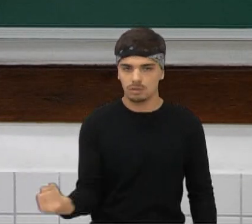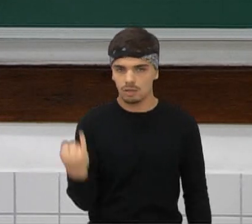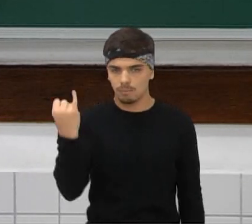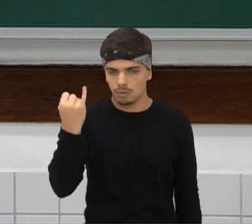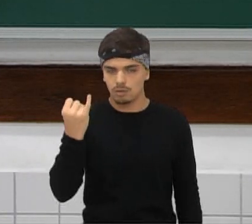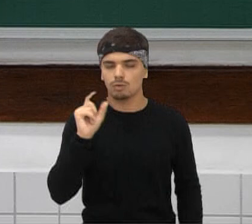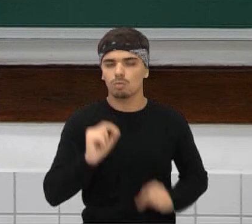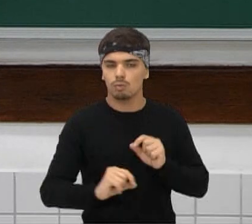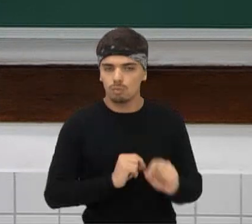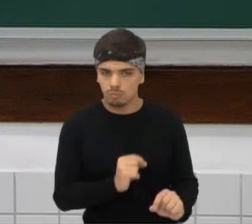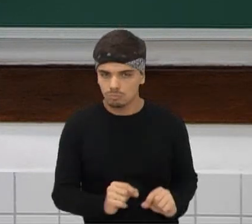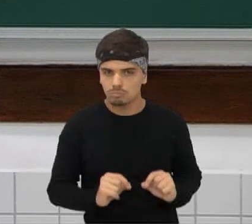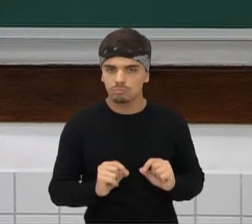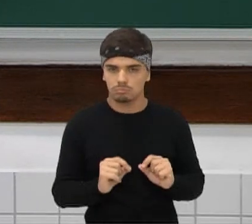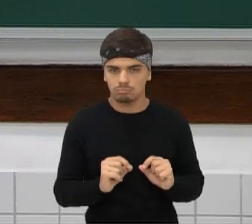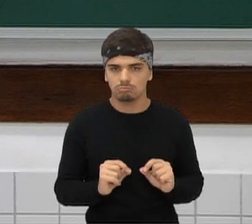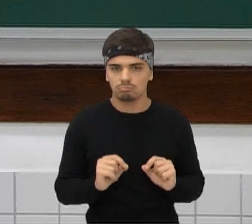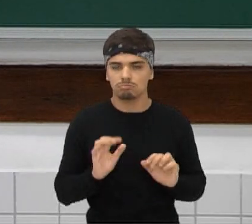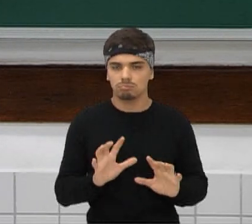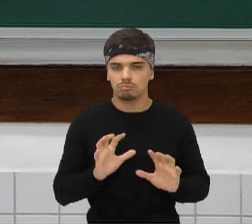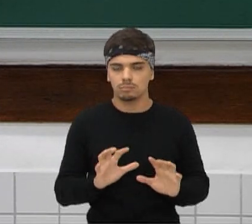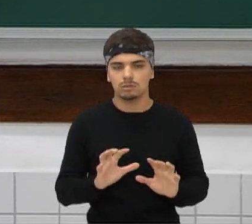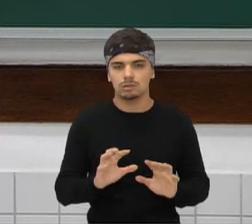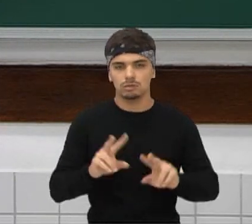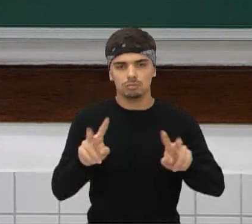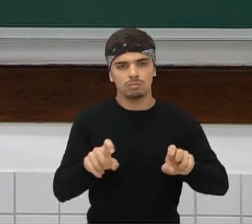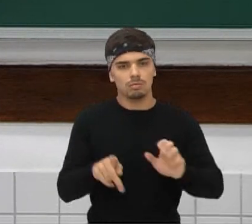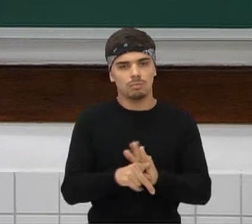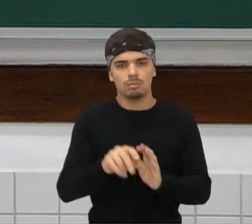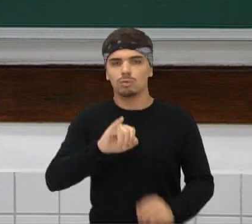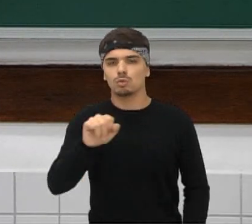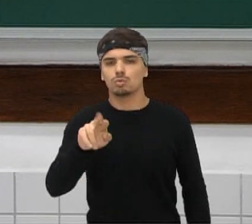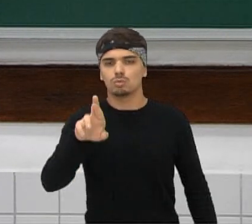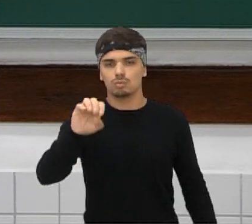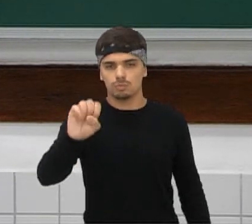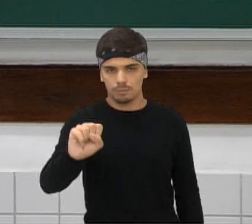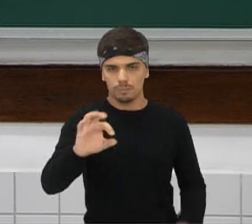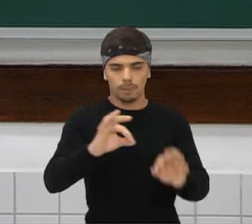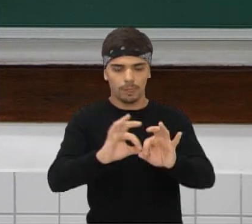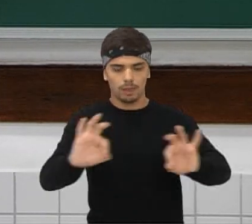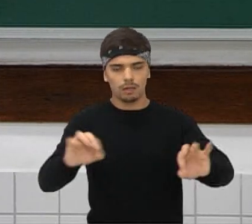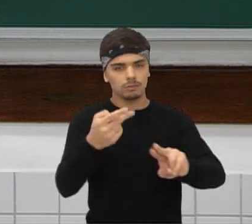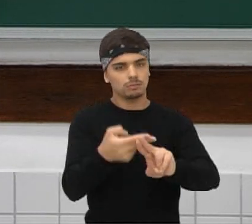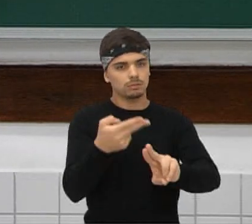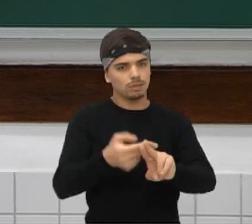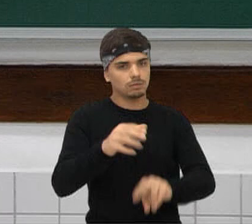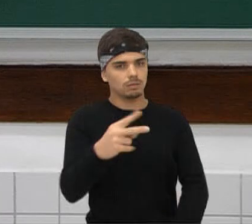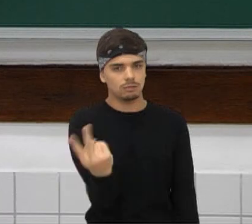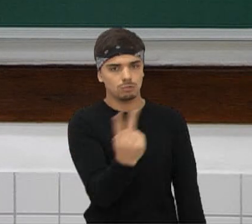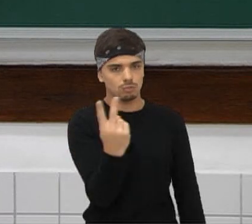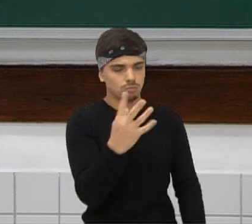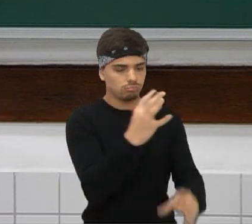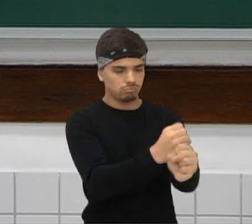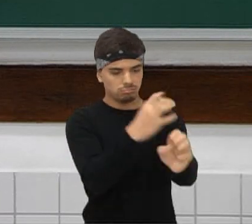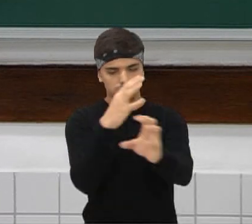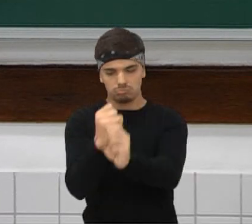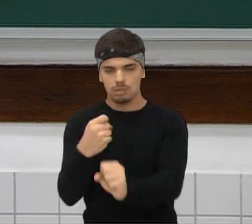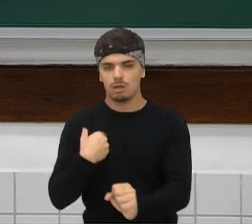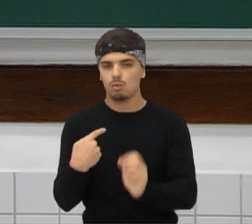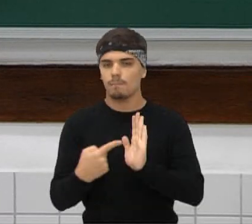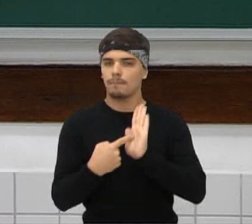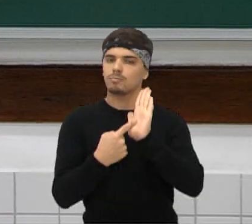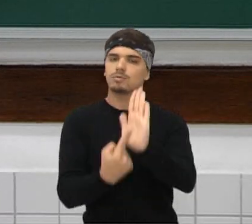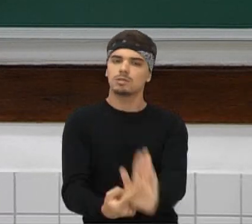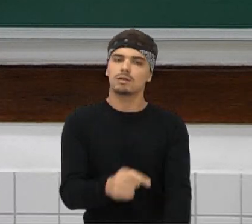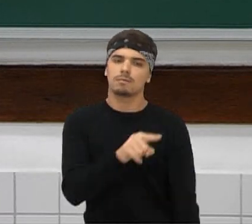estar bem com essa parte de juros simples, que eu posso usar dessas duas formas que a prof hoje passou aqui